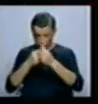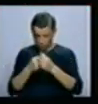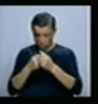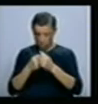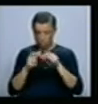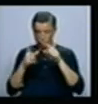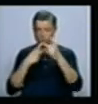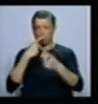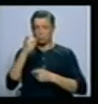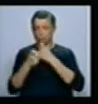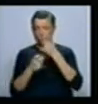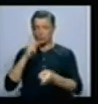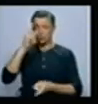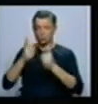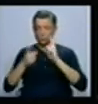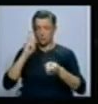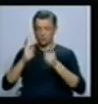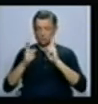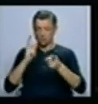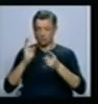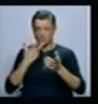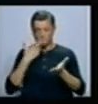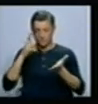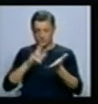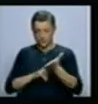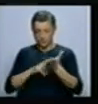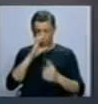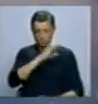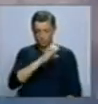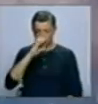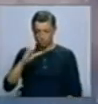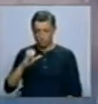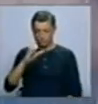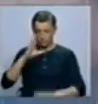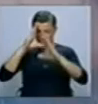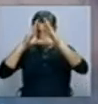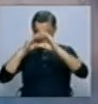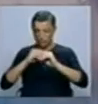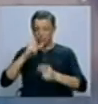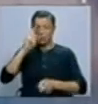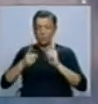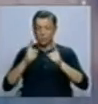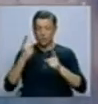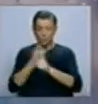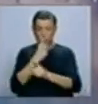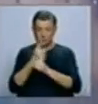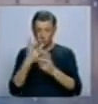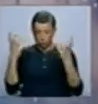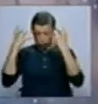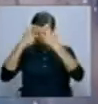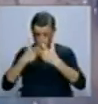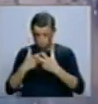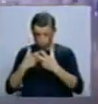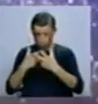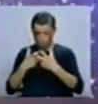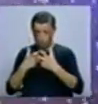aquela pergunta, o que é matéria escura? E eu vou-te dizer com total sinceridade que os cientistas ainda hoje não sabem o que é matéria escura. Mas essa matéria